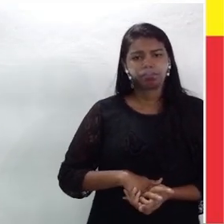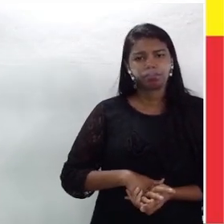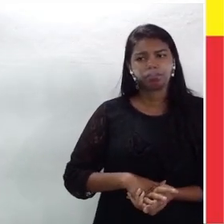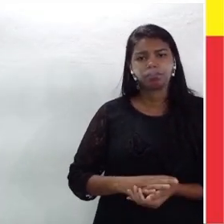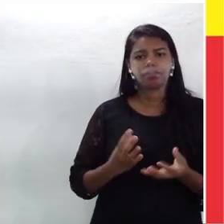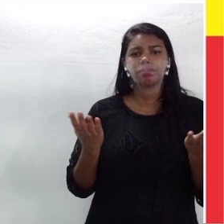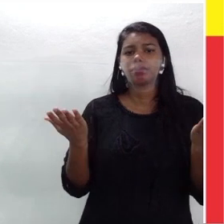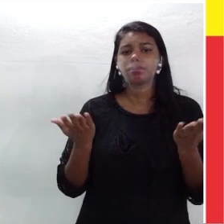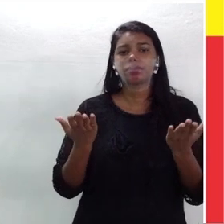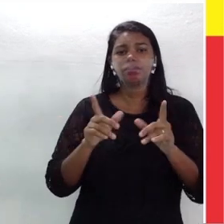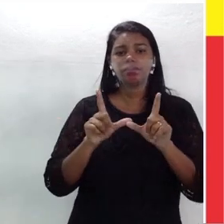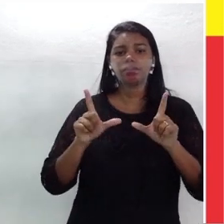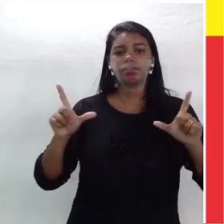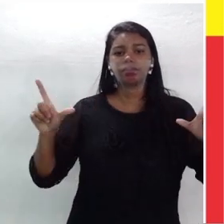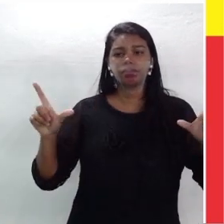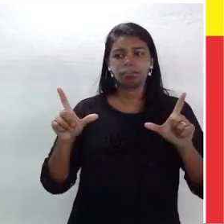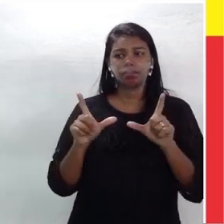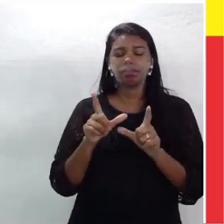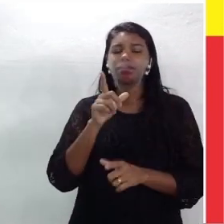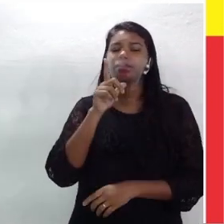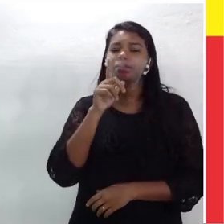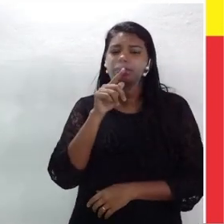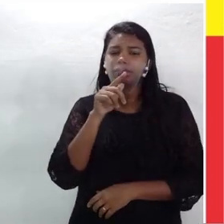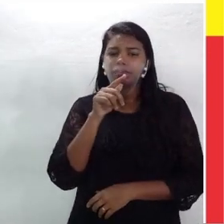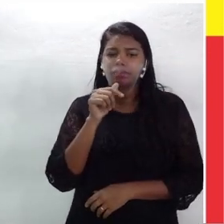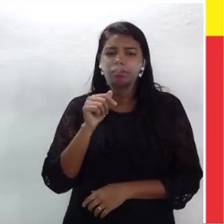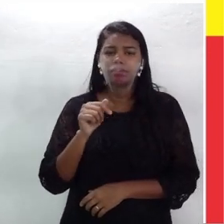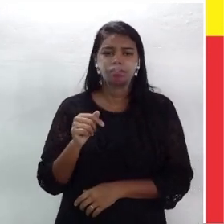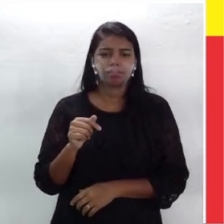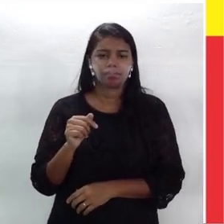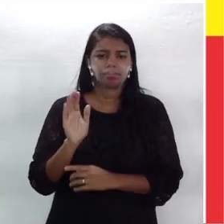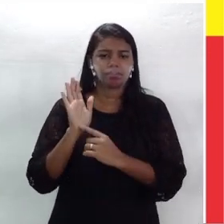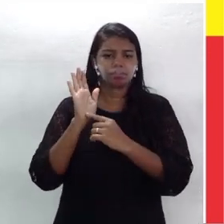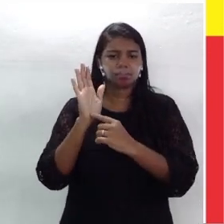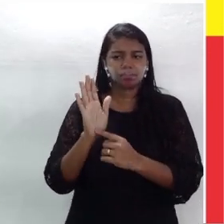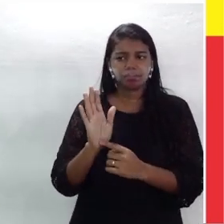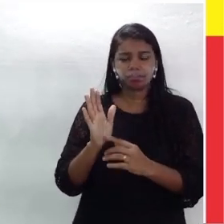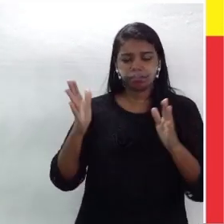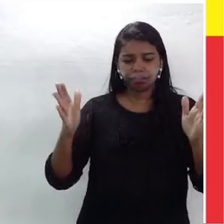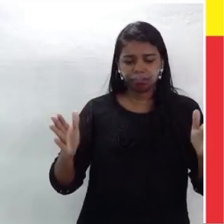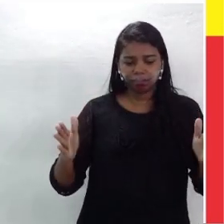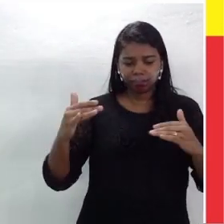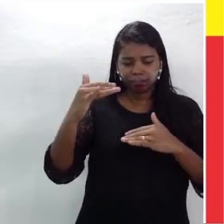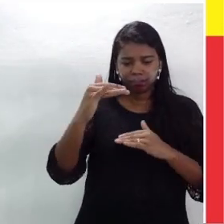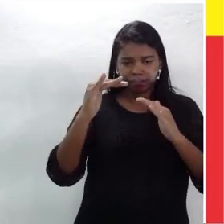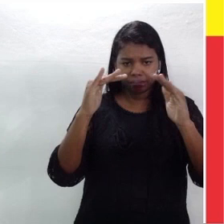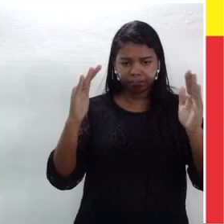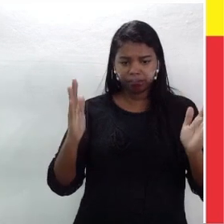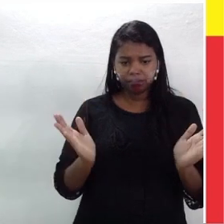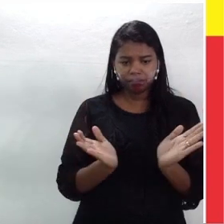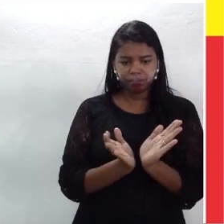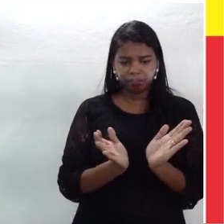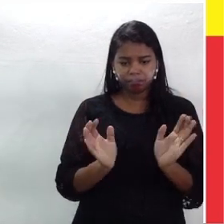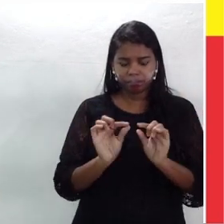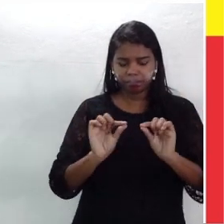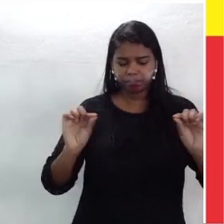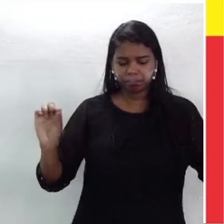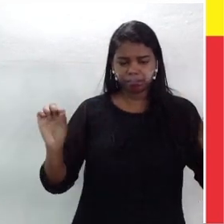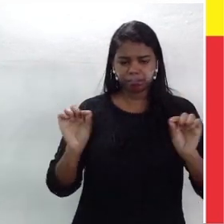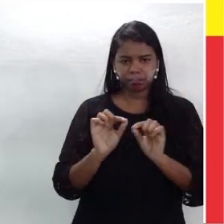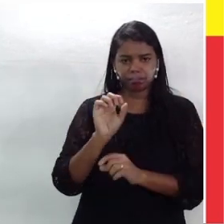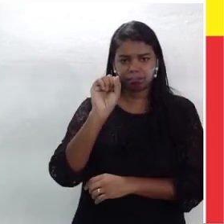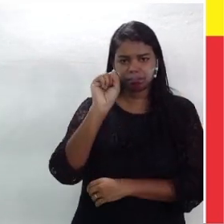Qual é o volume de um reservatório de água com forma de um bloco retangular, com dimensões